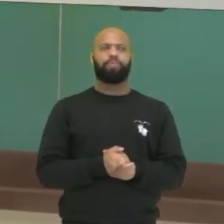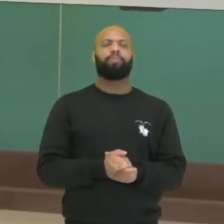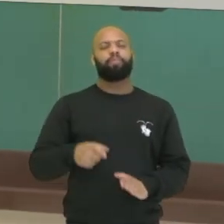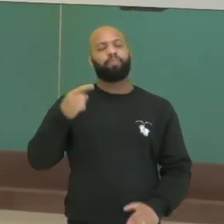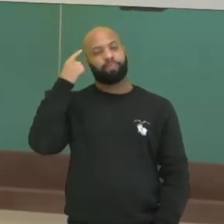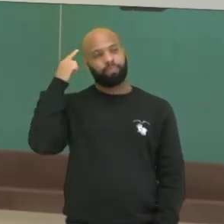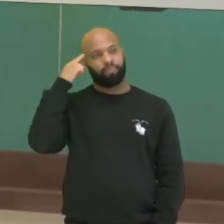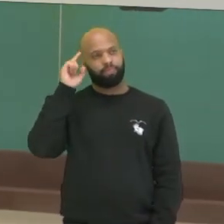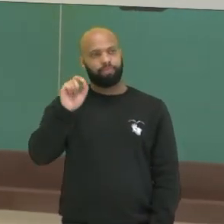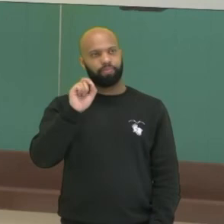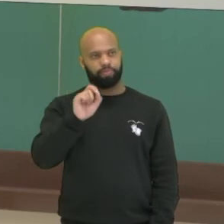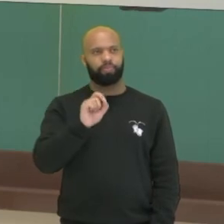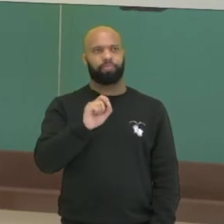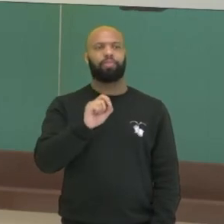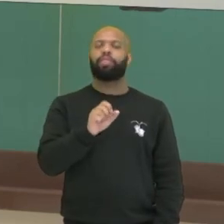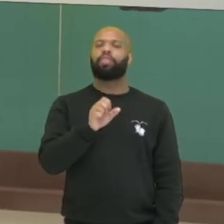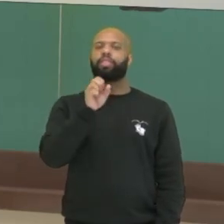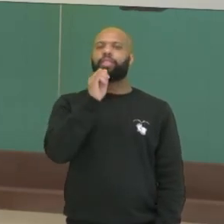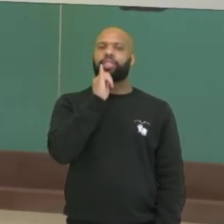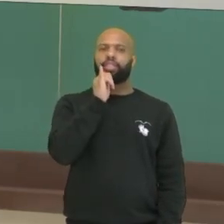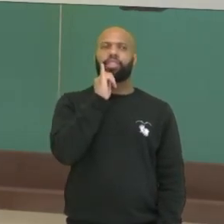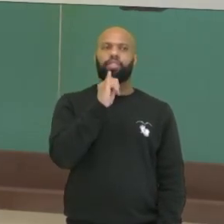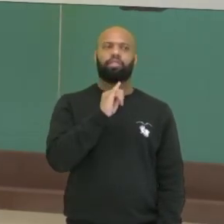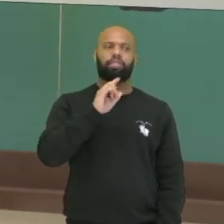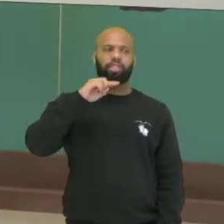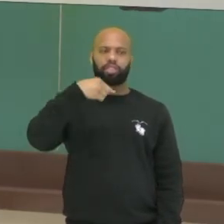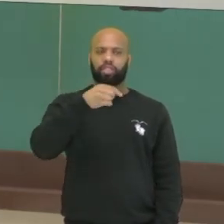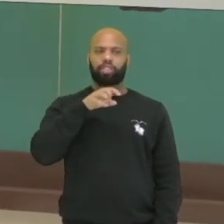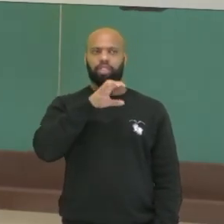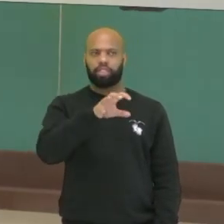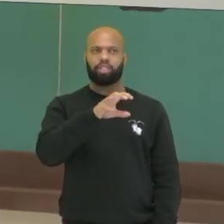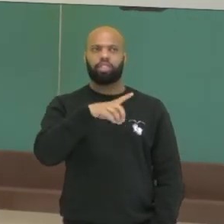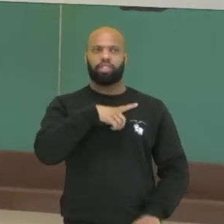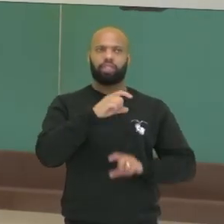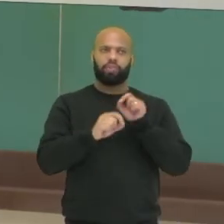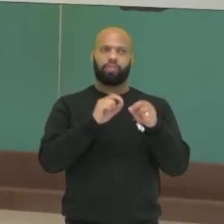o seguinte, então, mesmo depois de tudo aquilo, ela ter insistido, feito